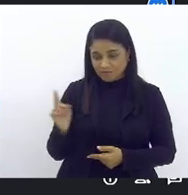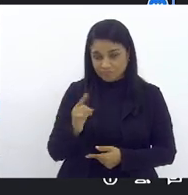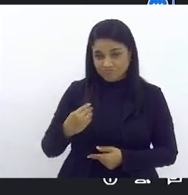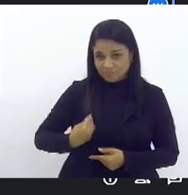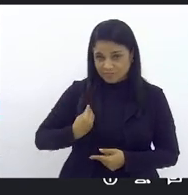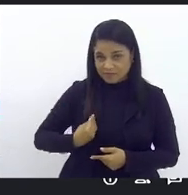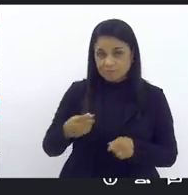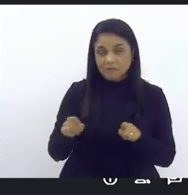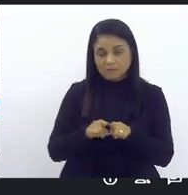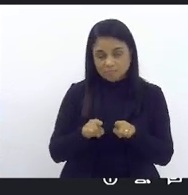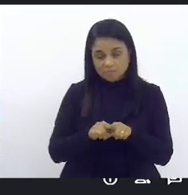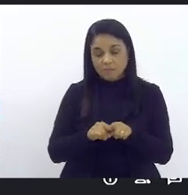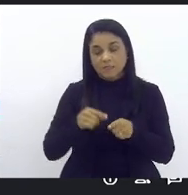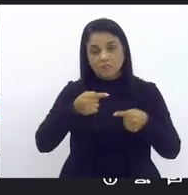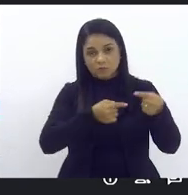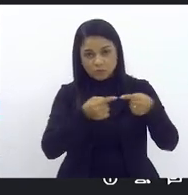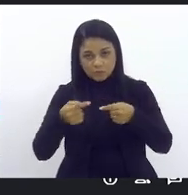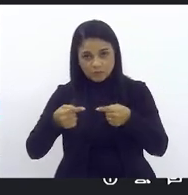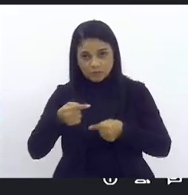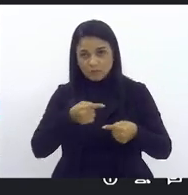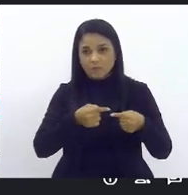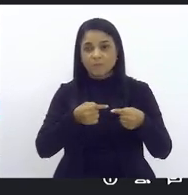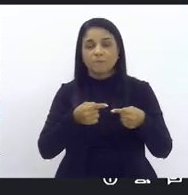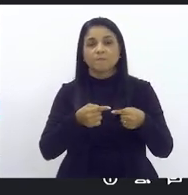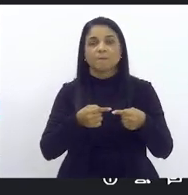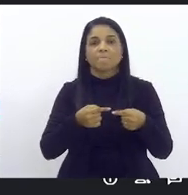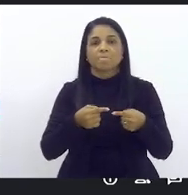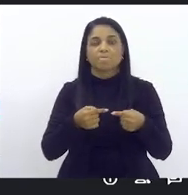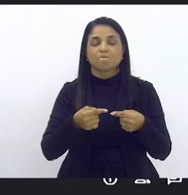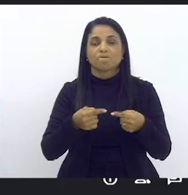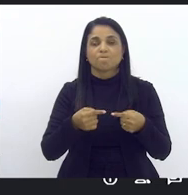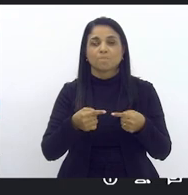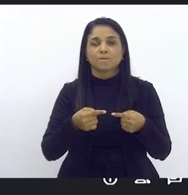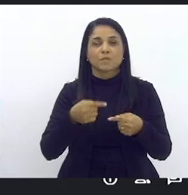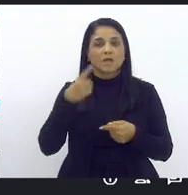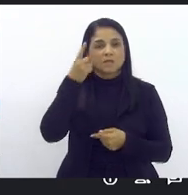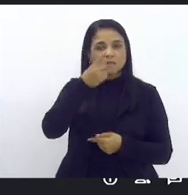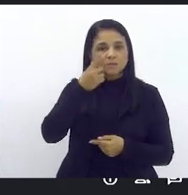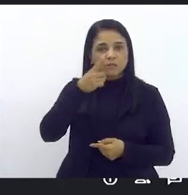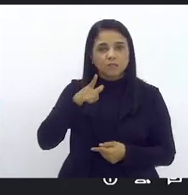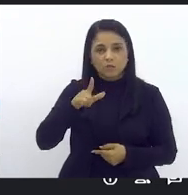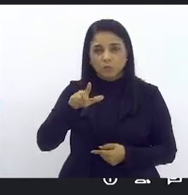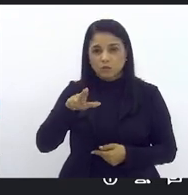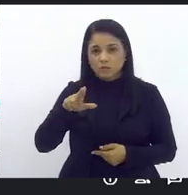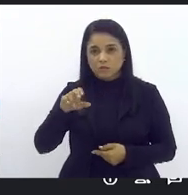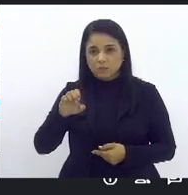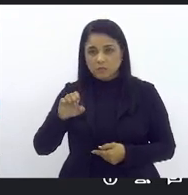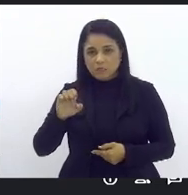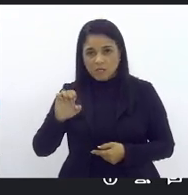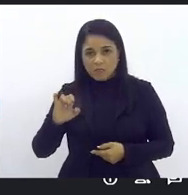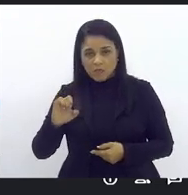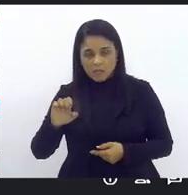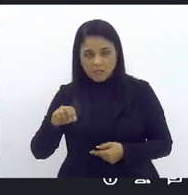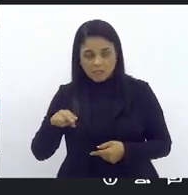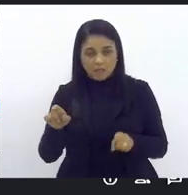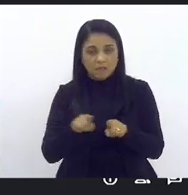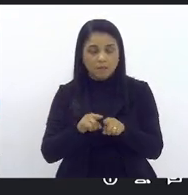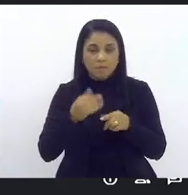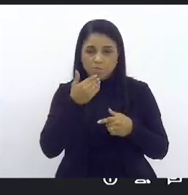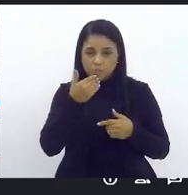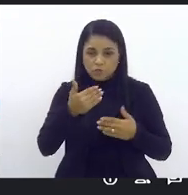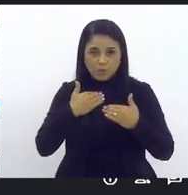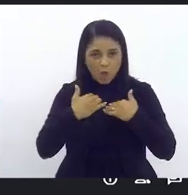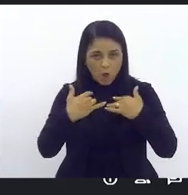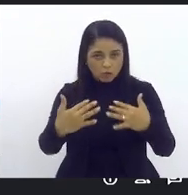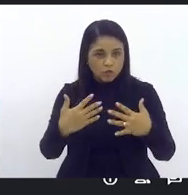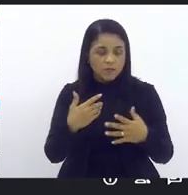participa também, e a deputada Luciene até pediu já uma audiência aqui com a